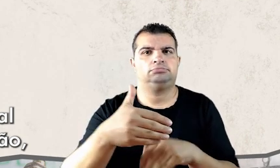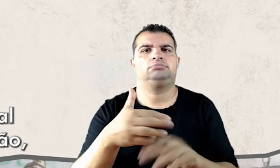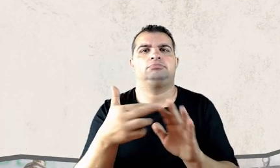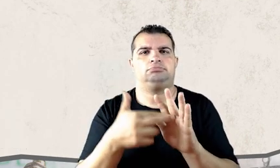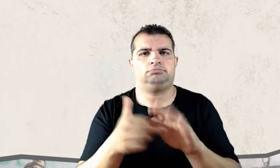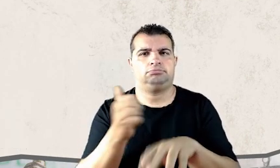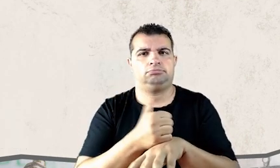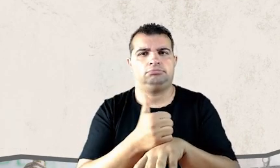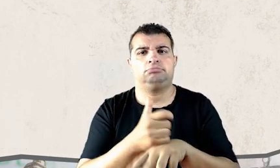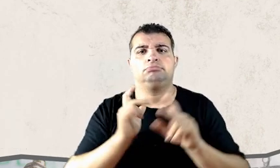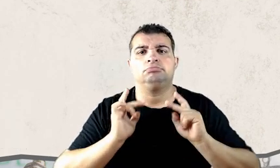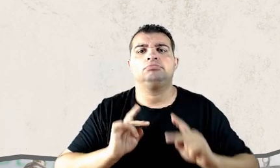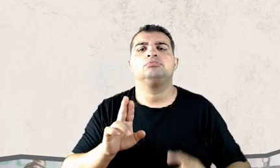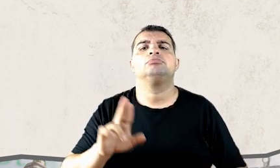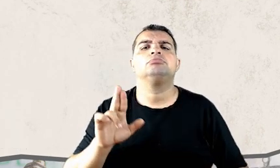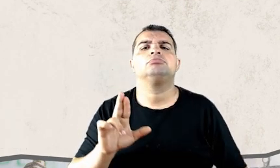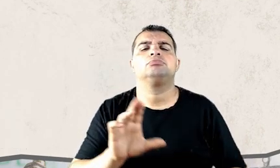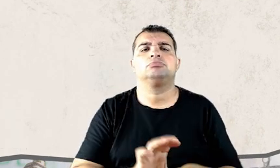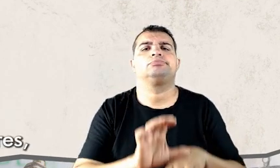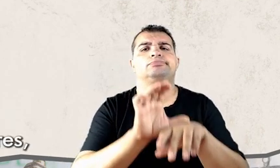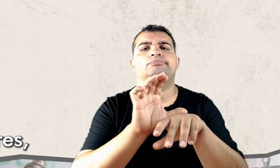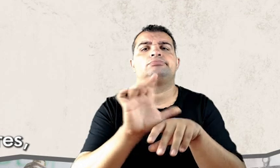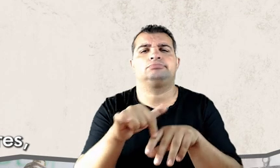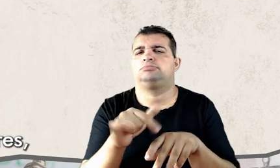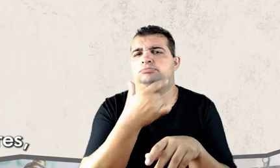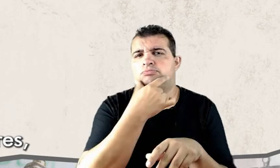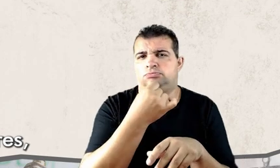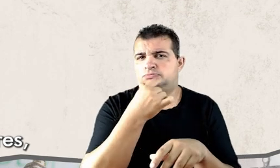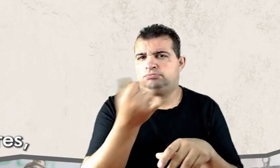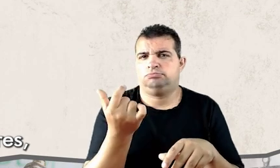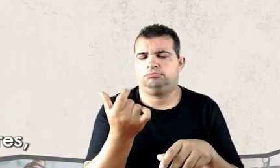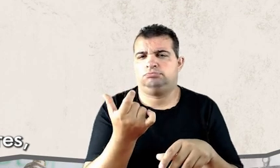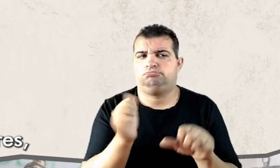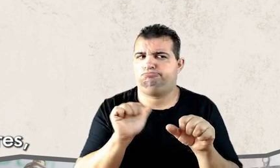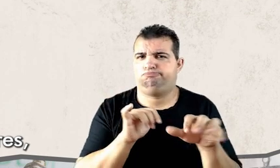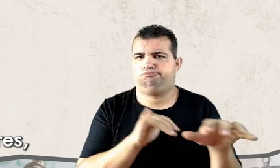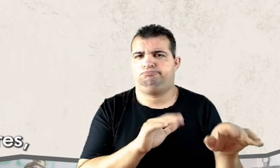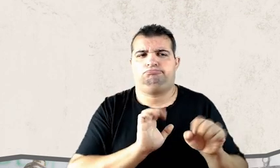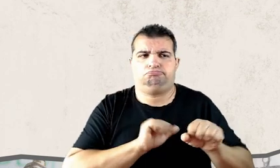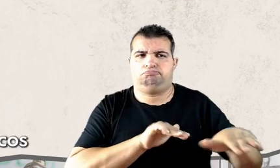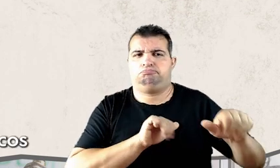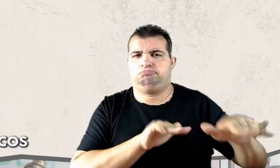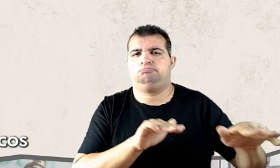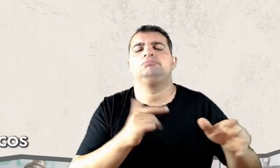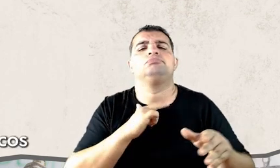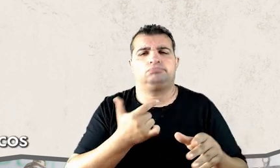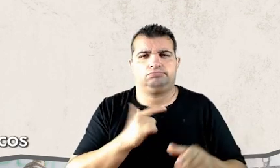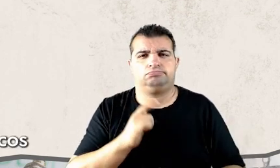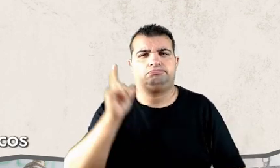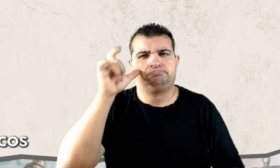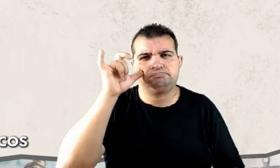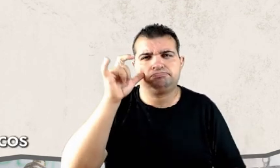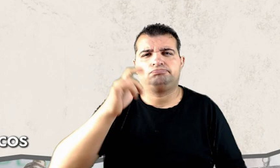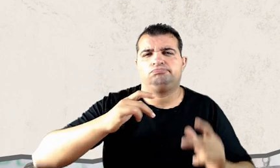da profissão, quem ocupava o espaço do conselho, inclusive, eram homens militares que tinham